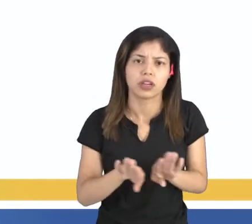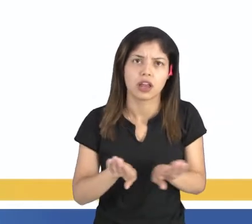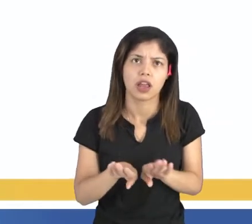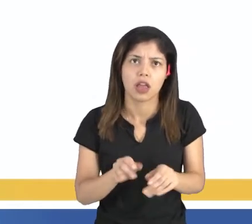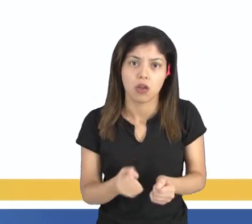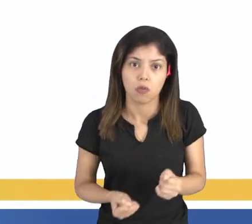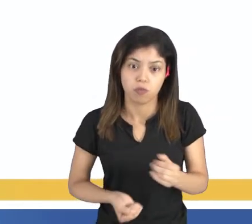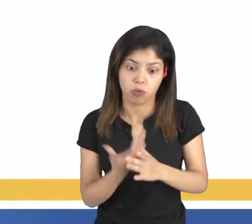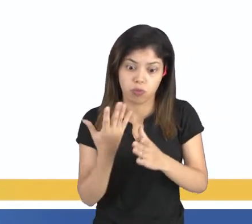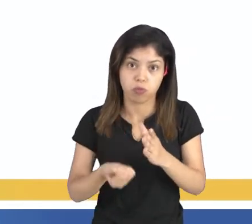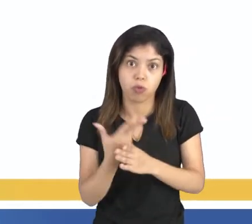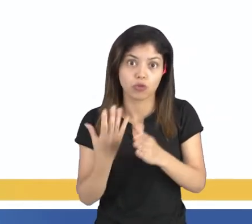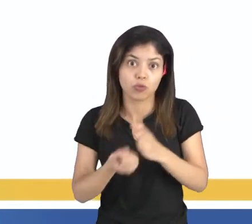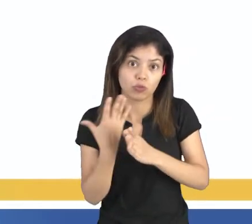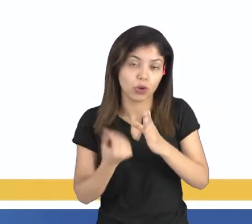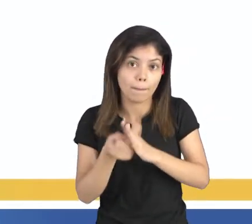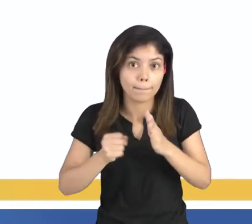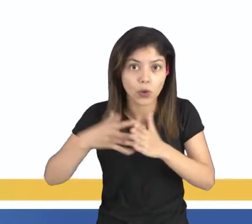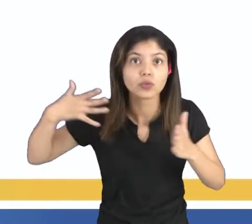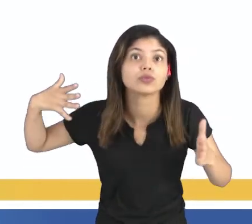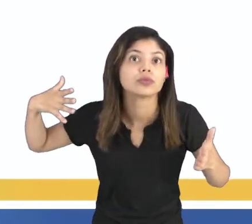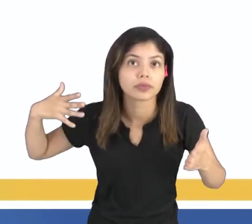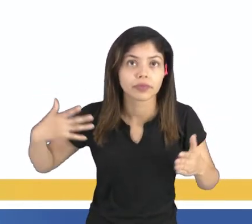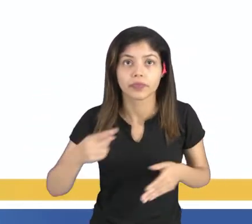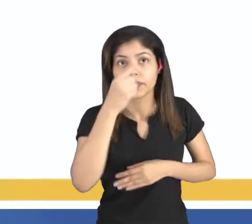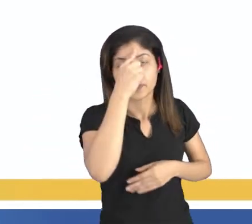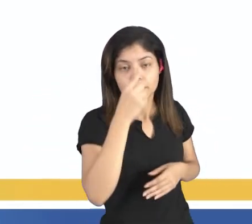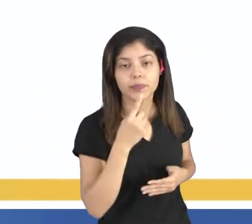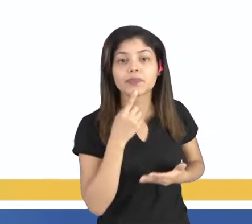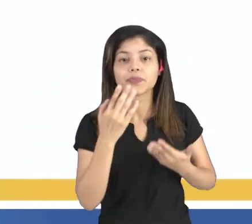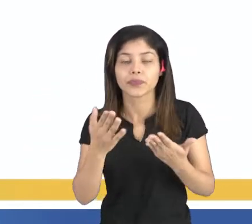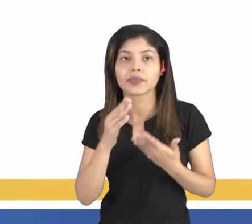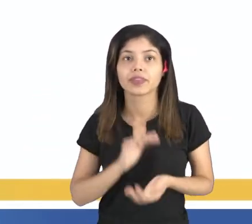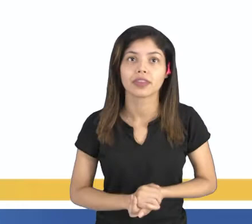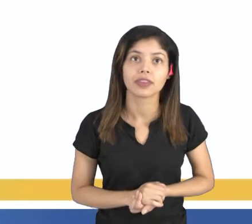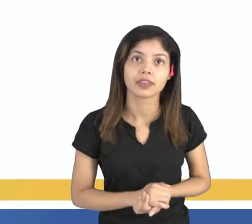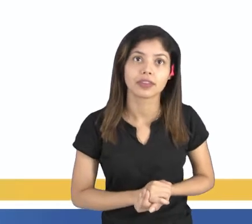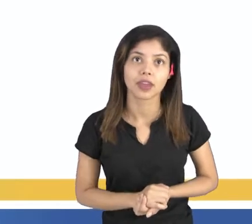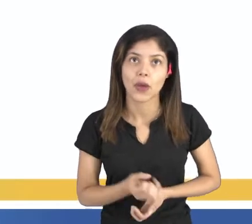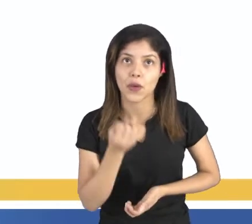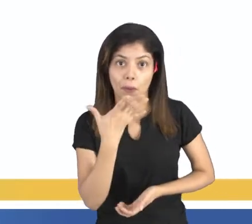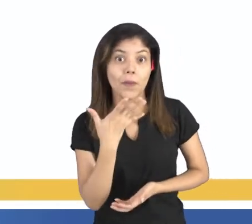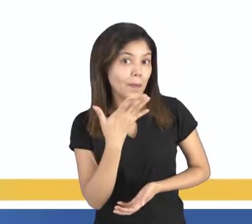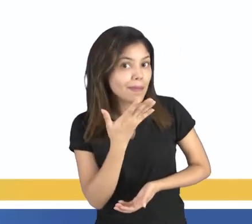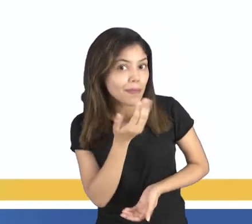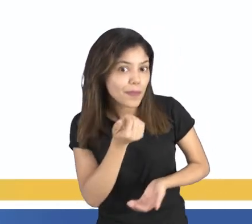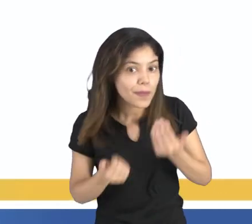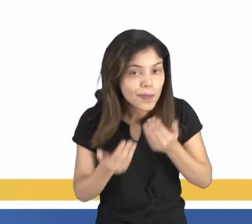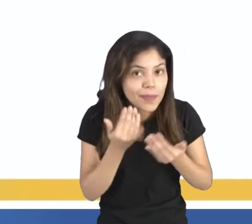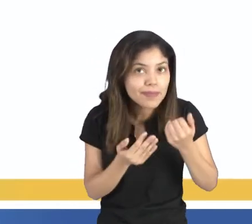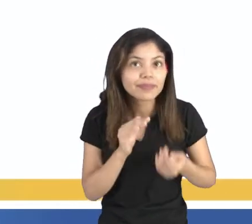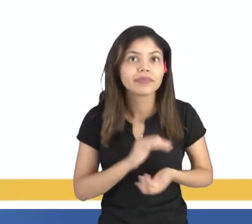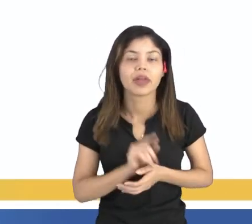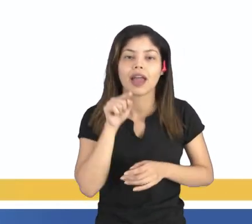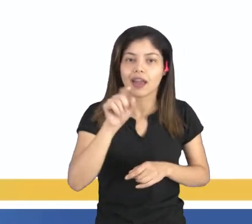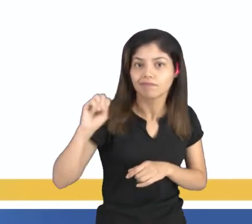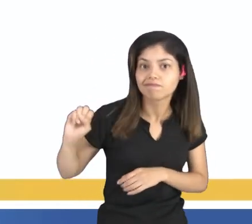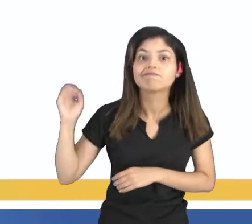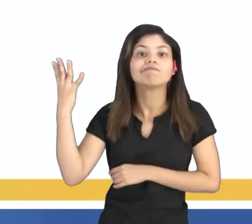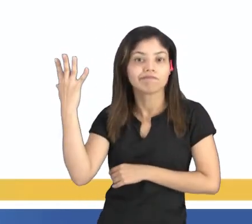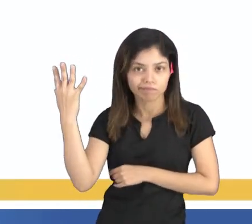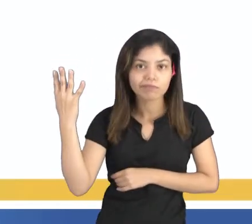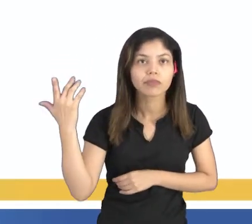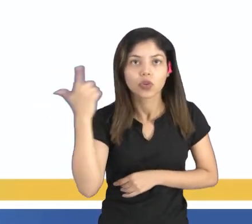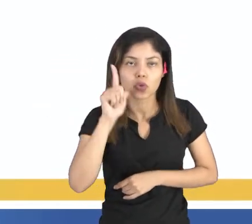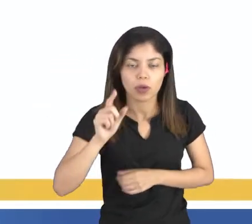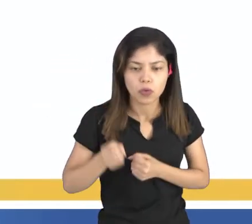maneira delas se proliferarem. Então a figura até bem interessante, quer dizer, oba, comida, né? E aí, nesse caso,